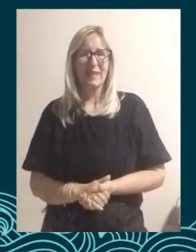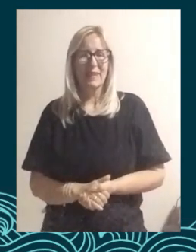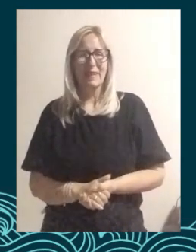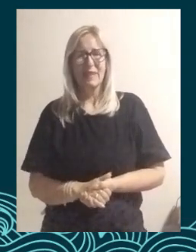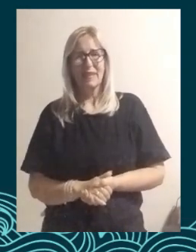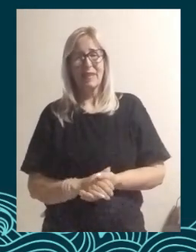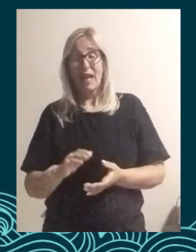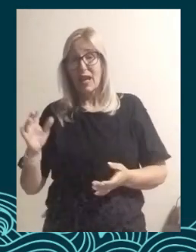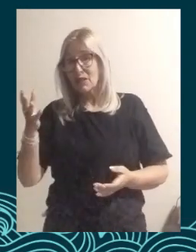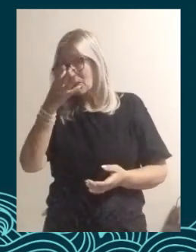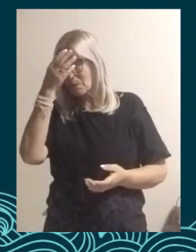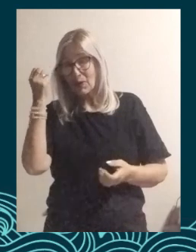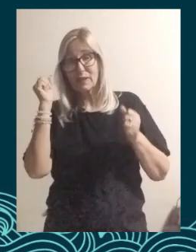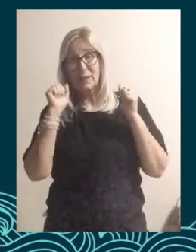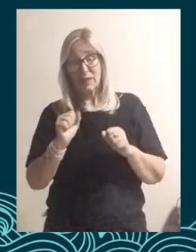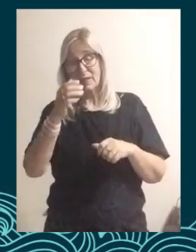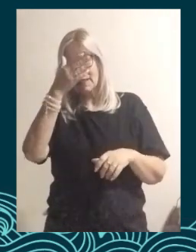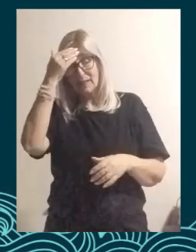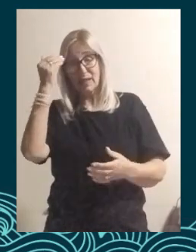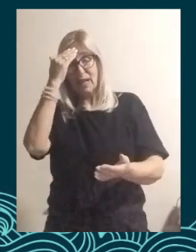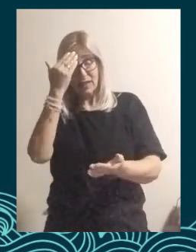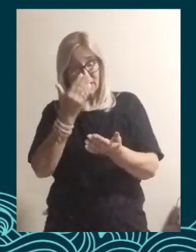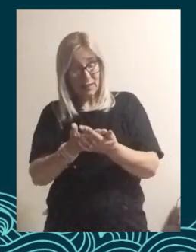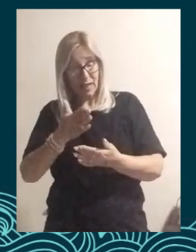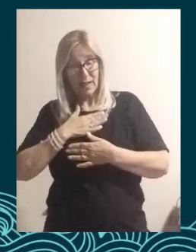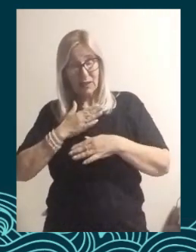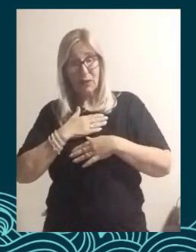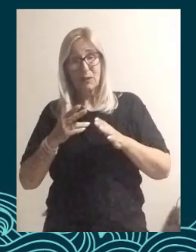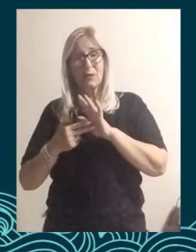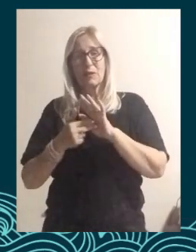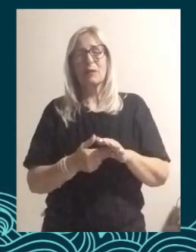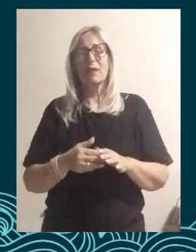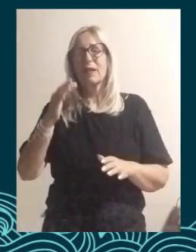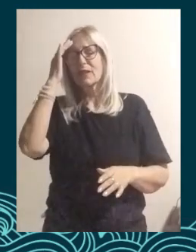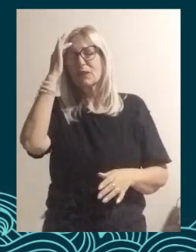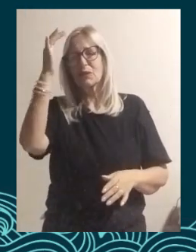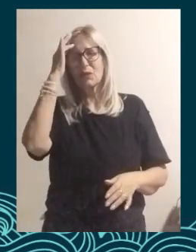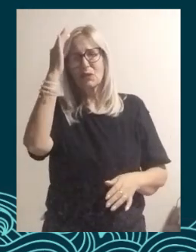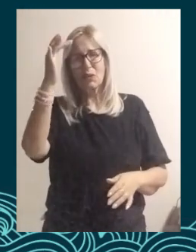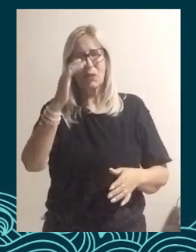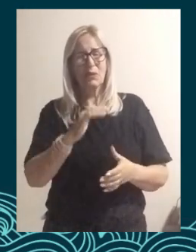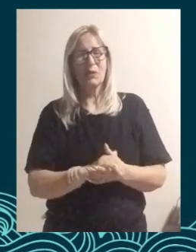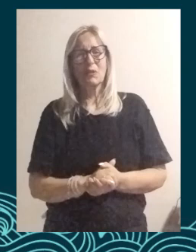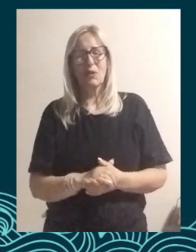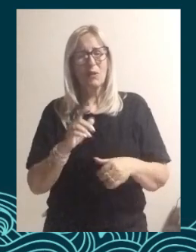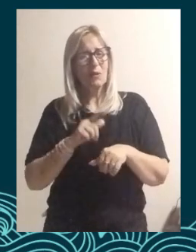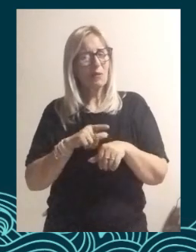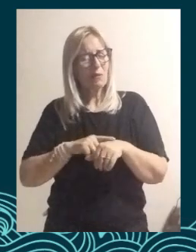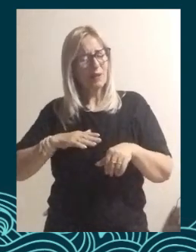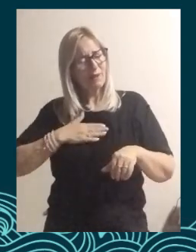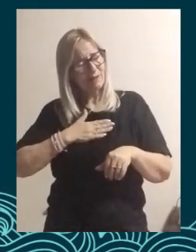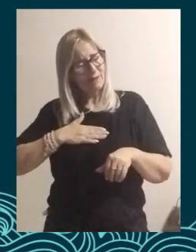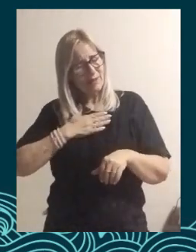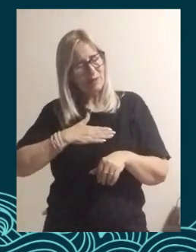e para nos inspirar a não esquecer também da importância mesmo de acreditar em nós mesmos, de ter sonhos,